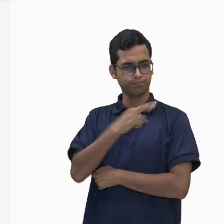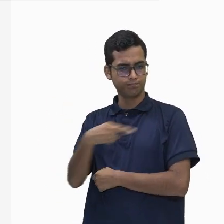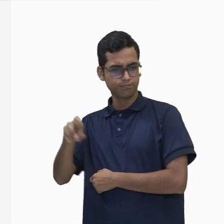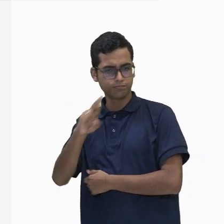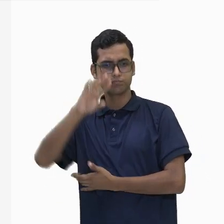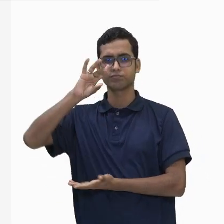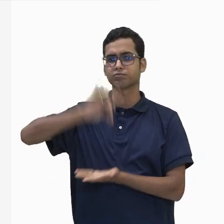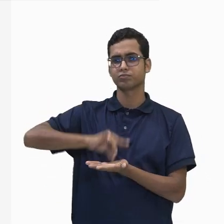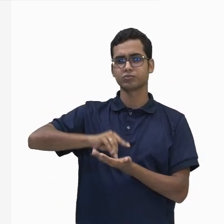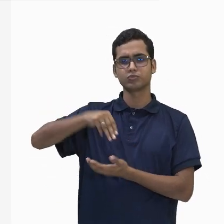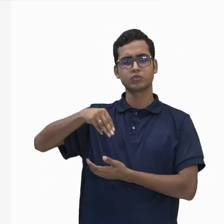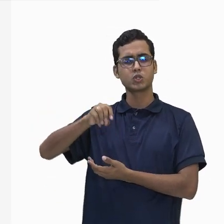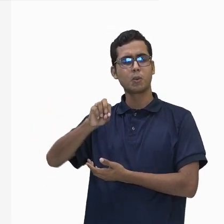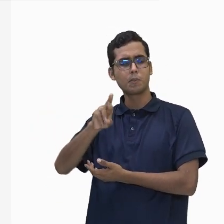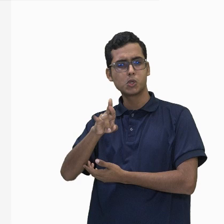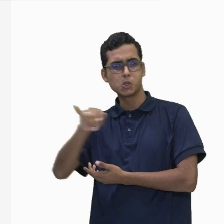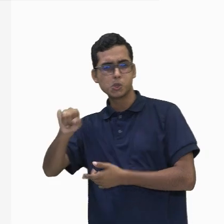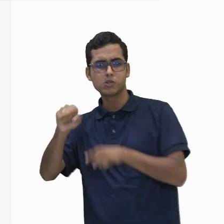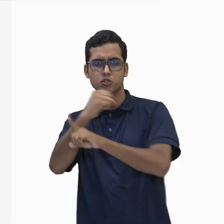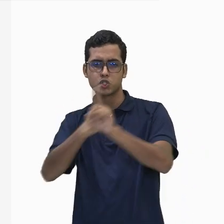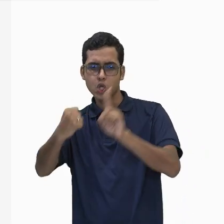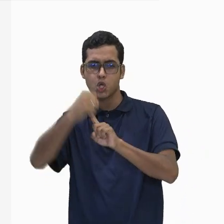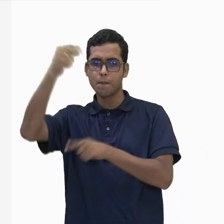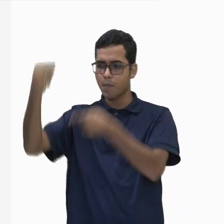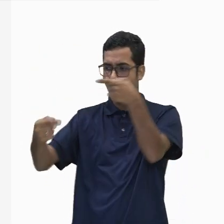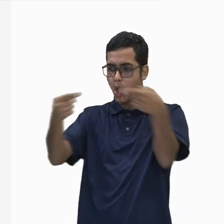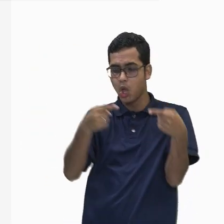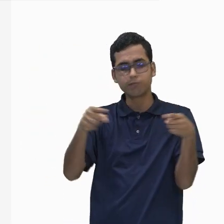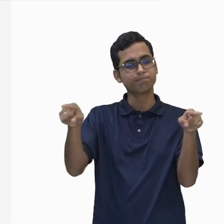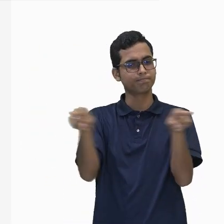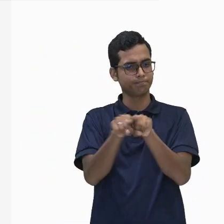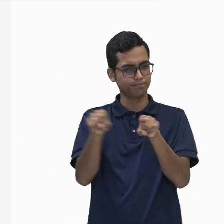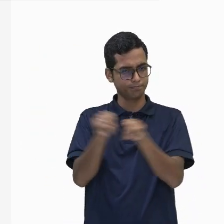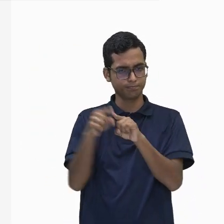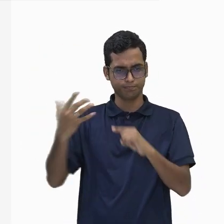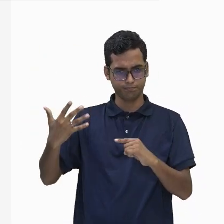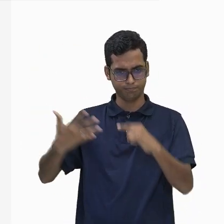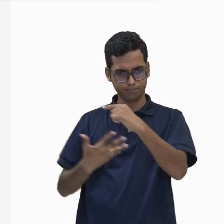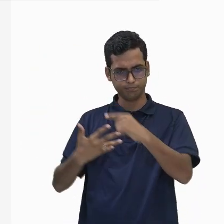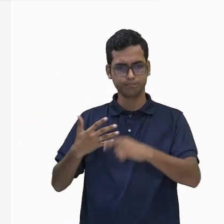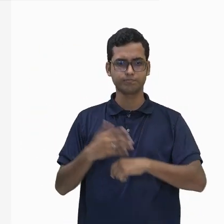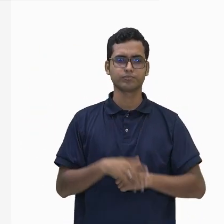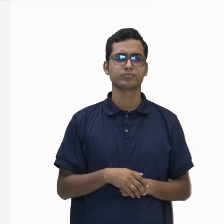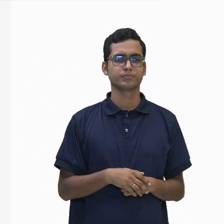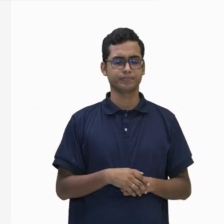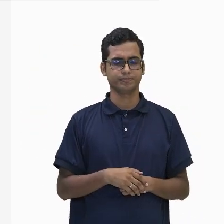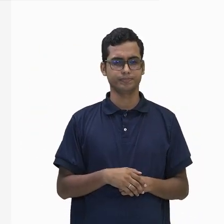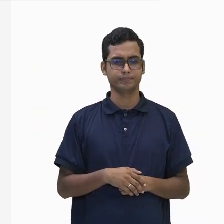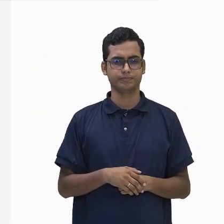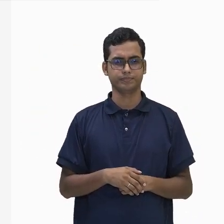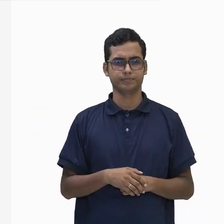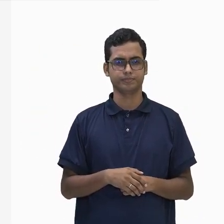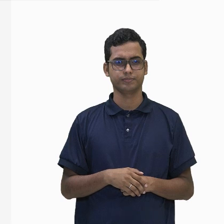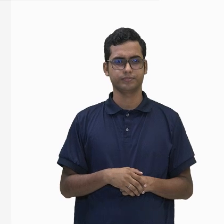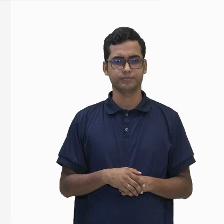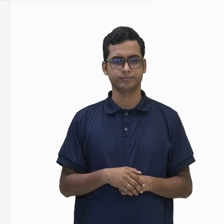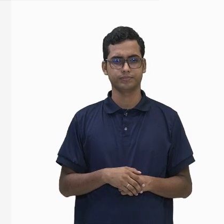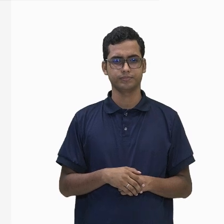seja, os nossos valores morais, os nossos valores ético-religioso ou os nossos